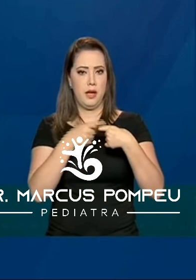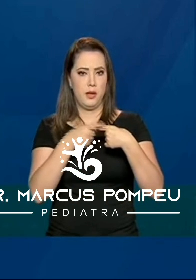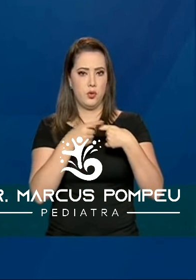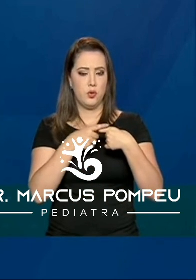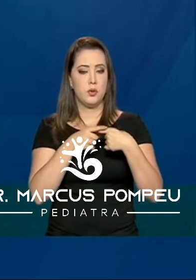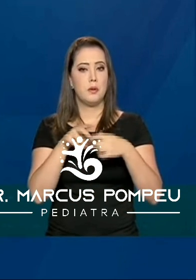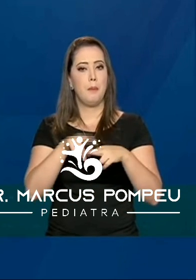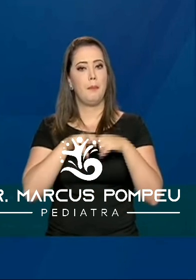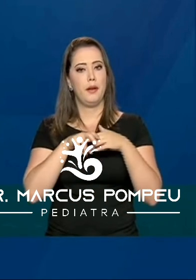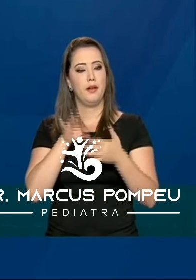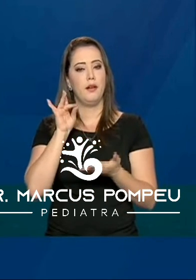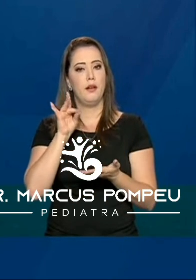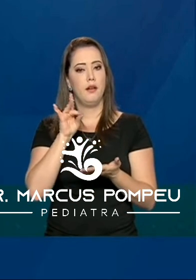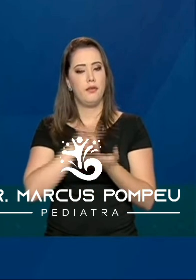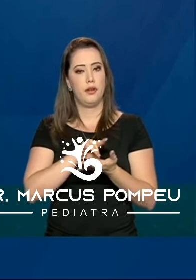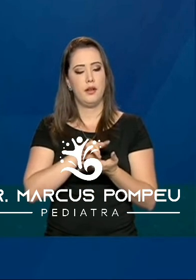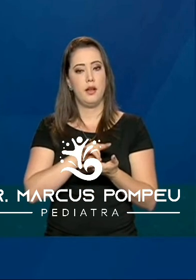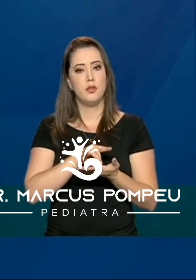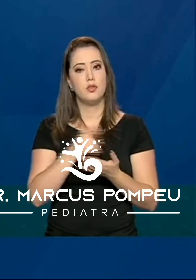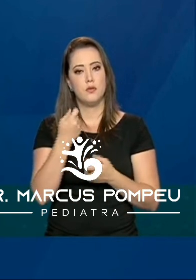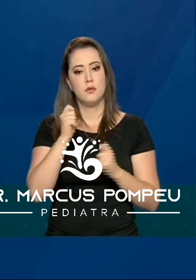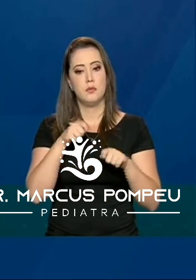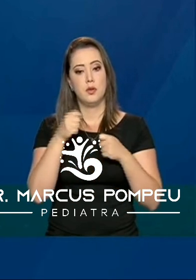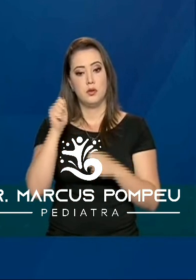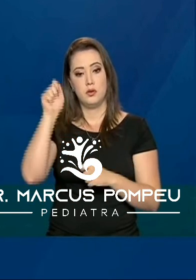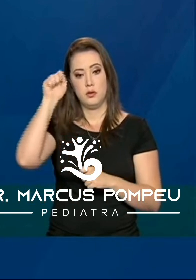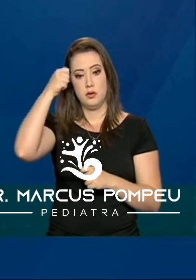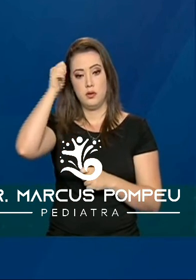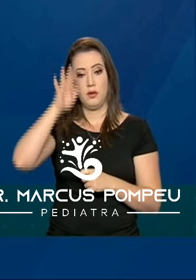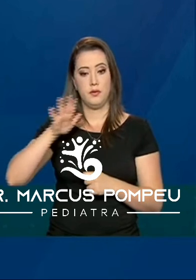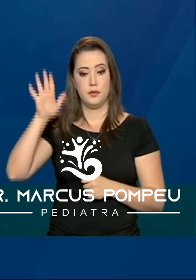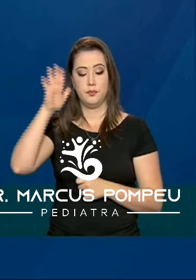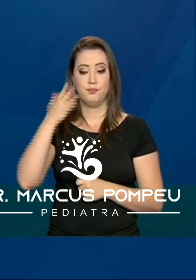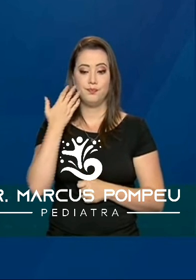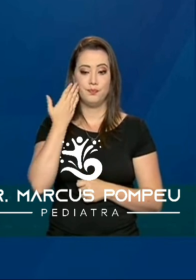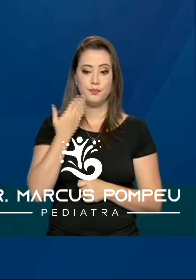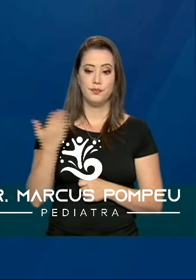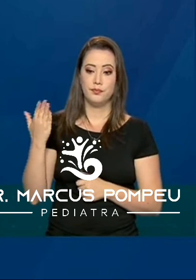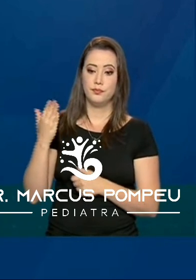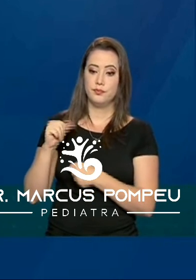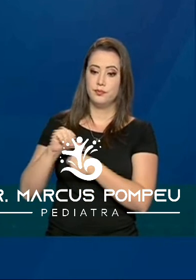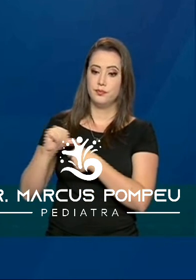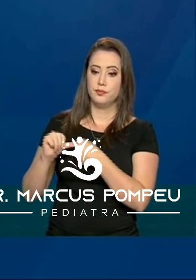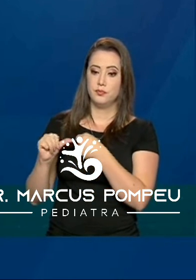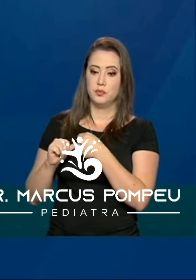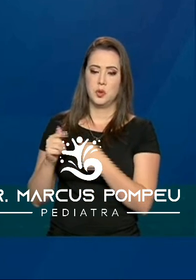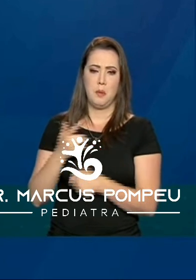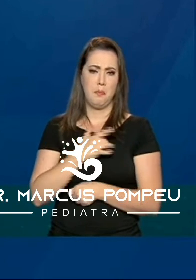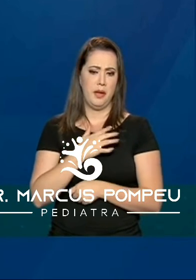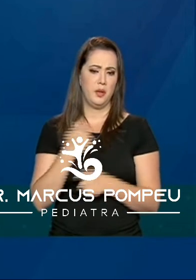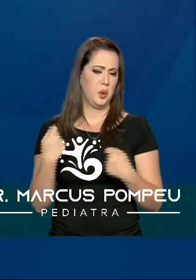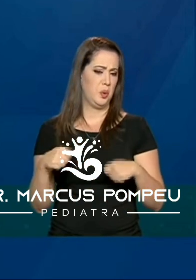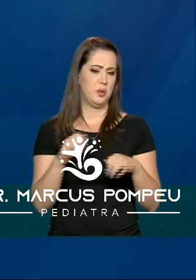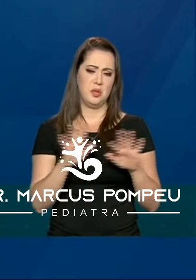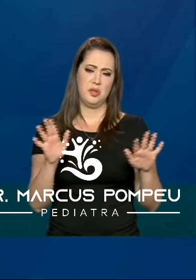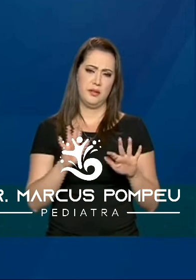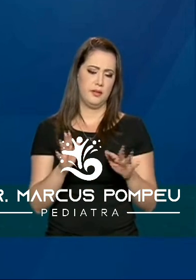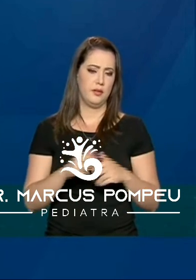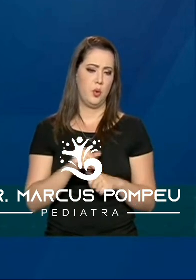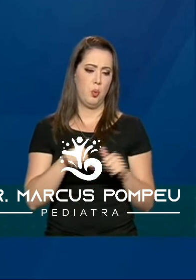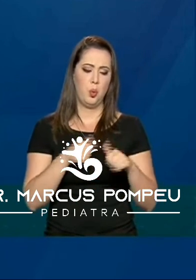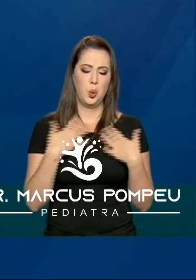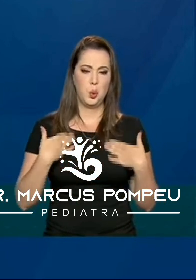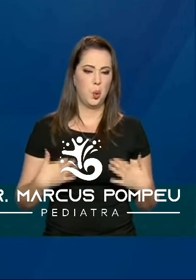Eu tenho os dados da África do Sul, depois vocês podem me pedir que eu possa dar para vocês. Então, essa é a Omicron, não tenham medo dela, não é um Transformer, é